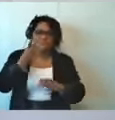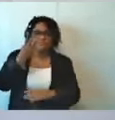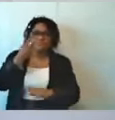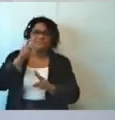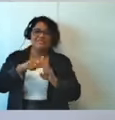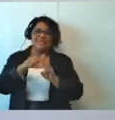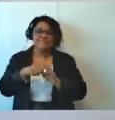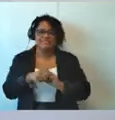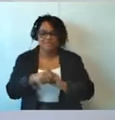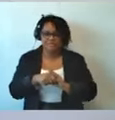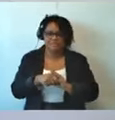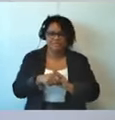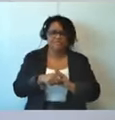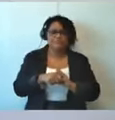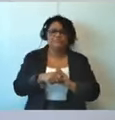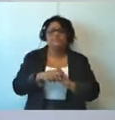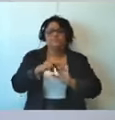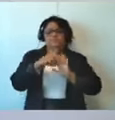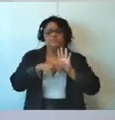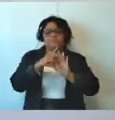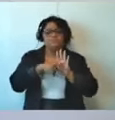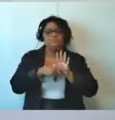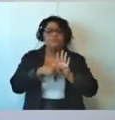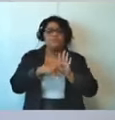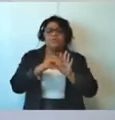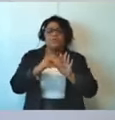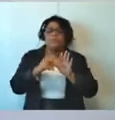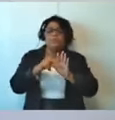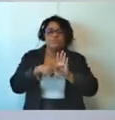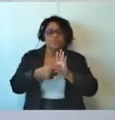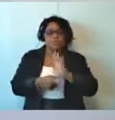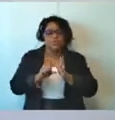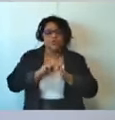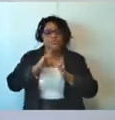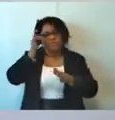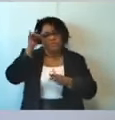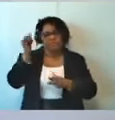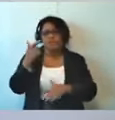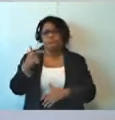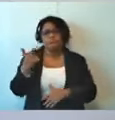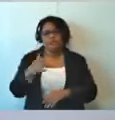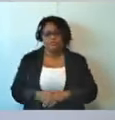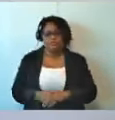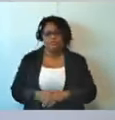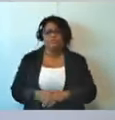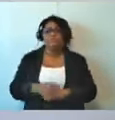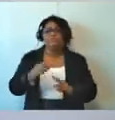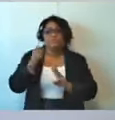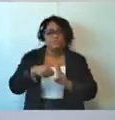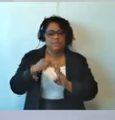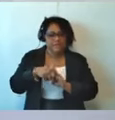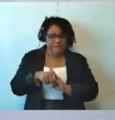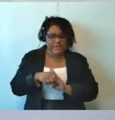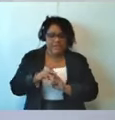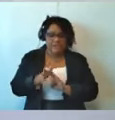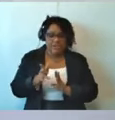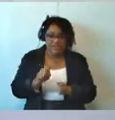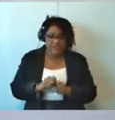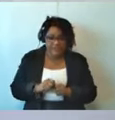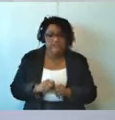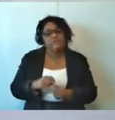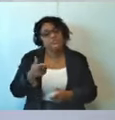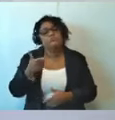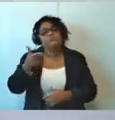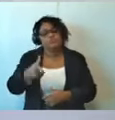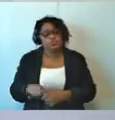um projeto preventivo. Já fez a pintura, de 3 em 3 meses, já verifica se as faixas estão ainda lá.